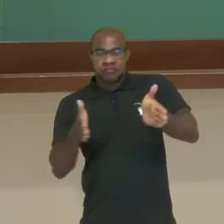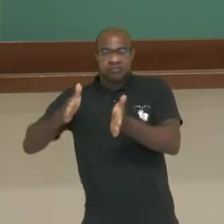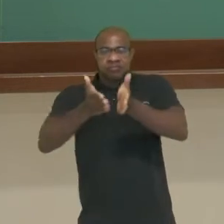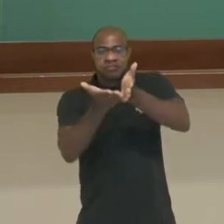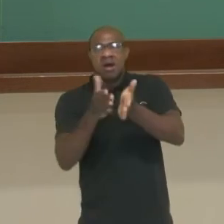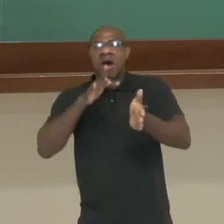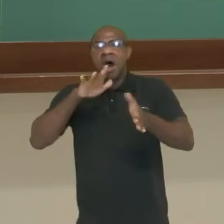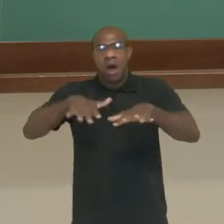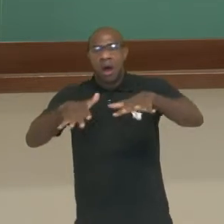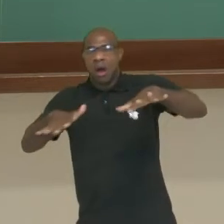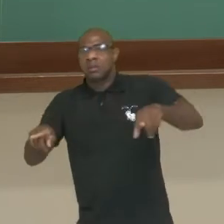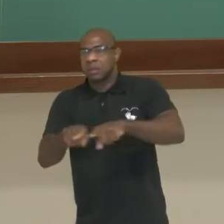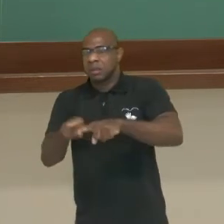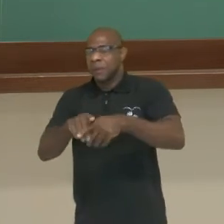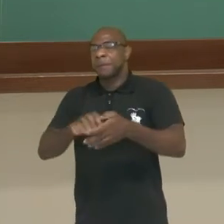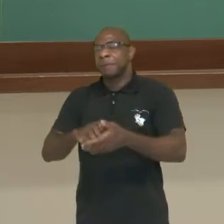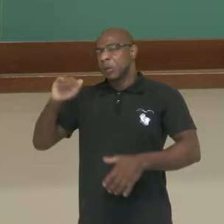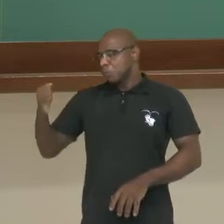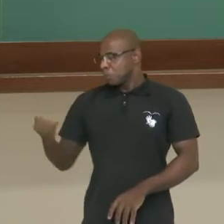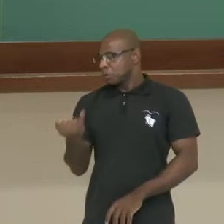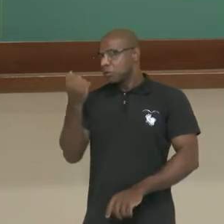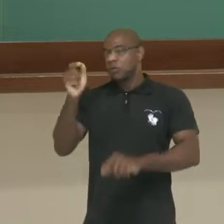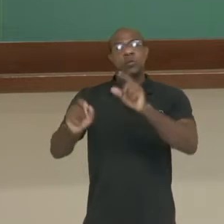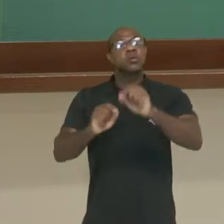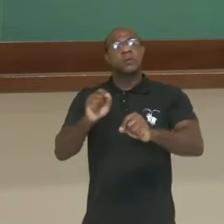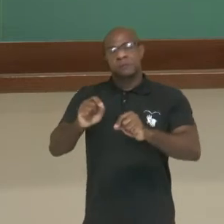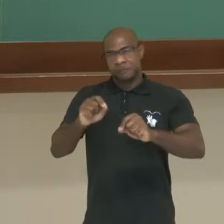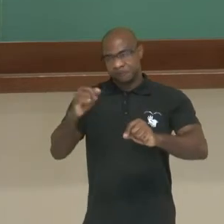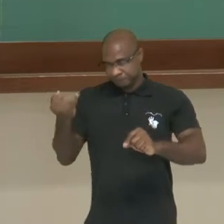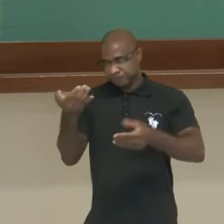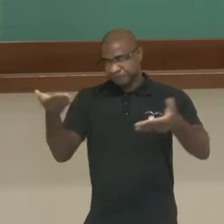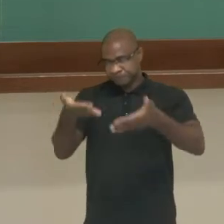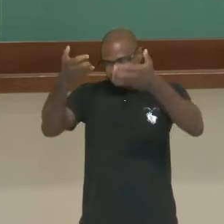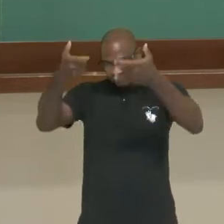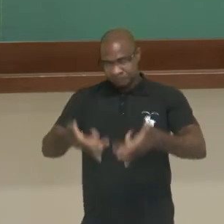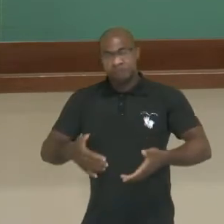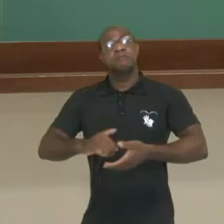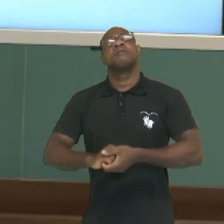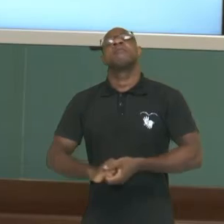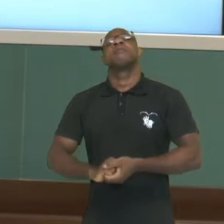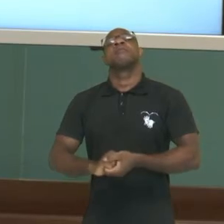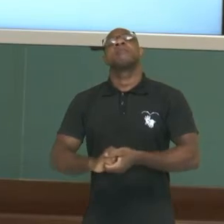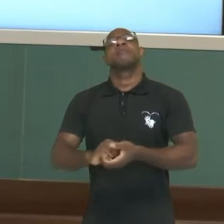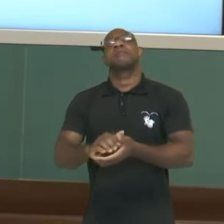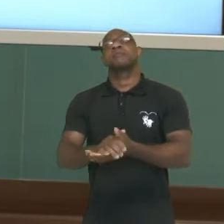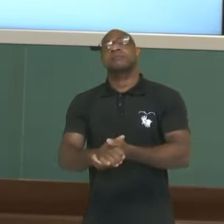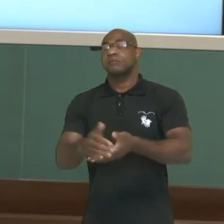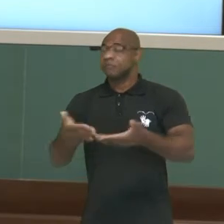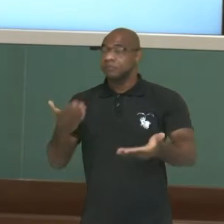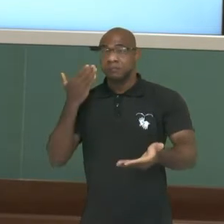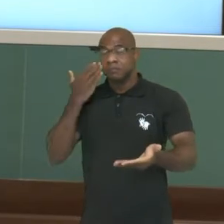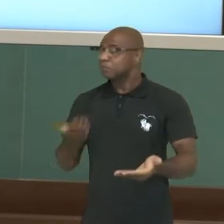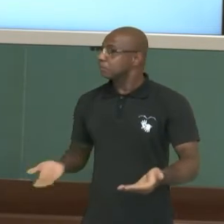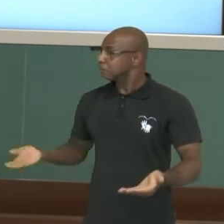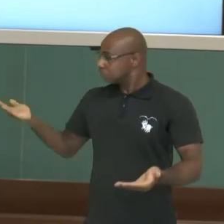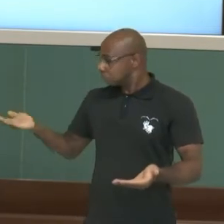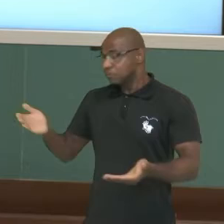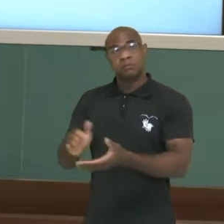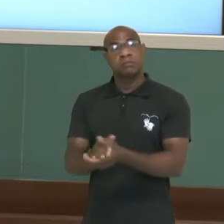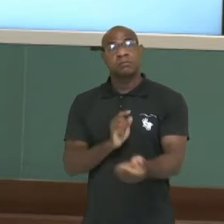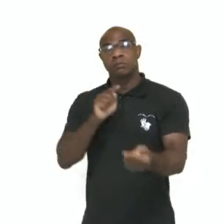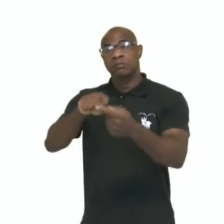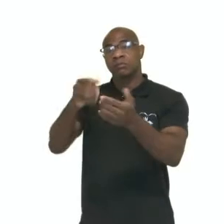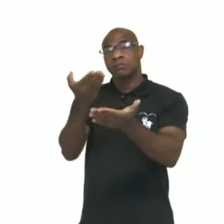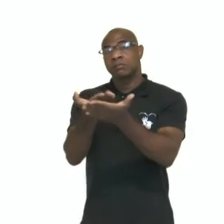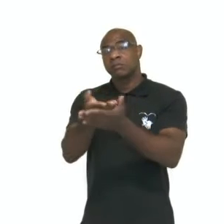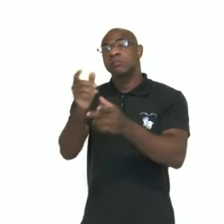vista geopolítico, né, e econômico do mundo, beleza? Vamos lá então? Então, olha só, objetivos da aula de hoje é compreender